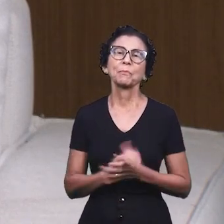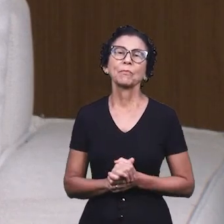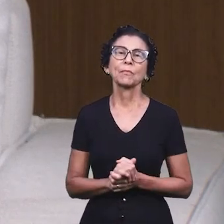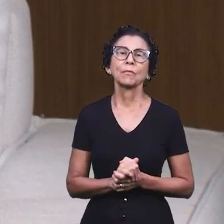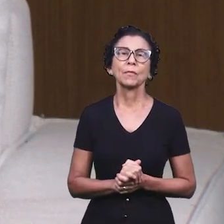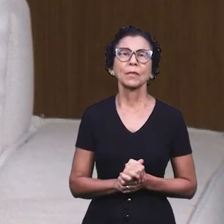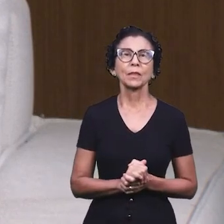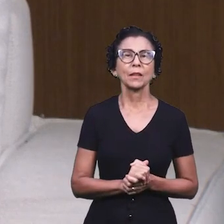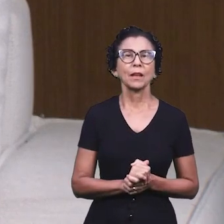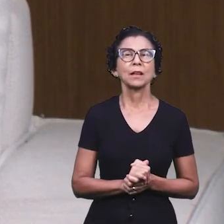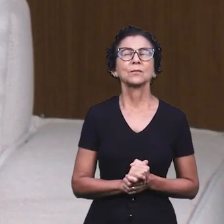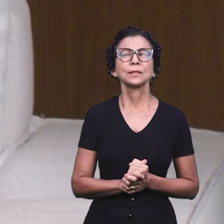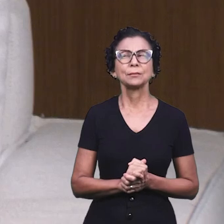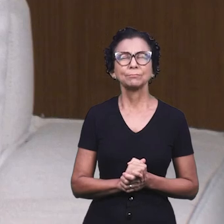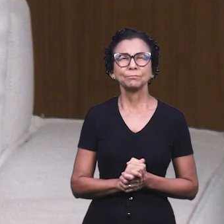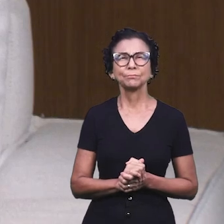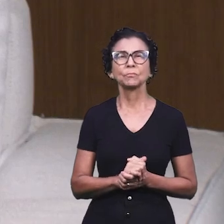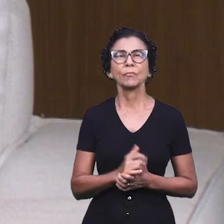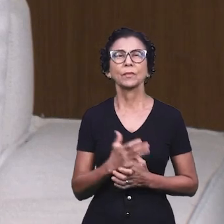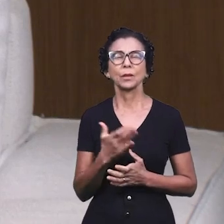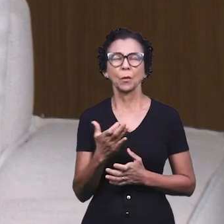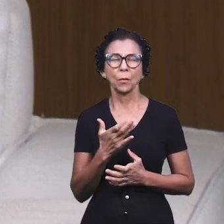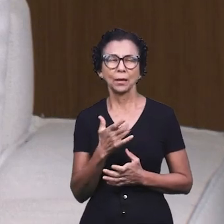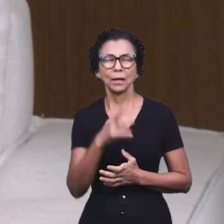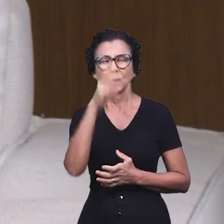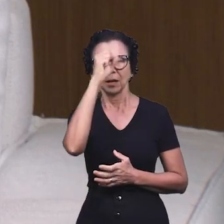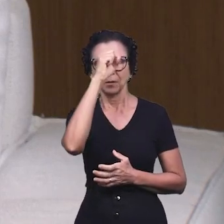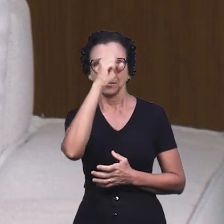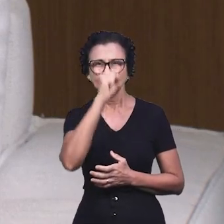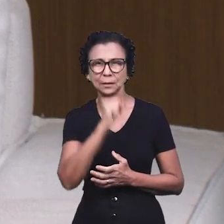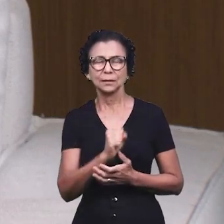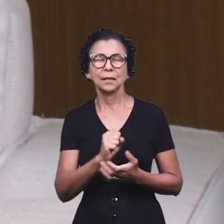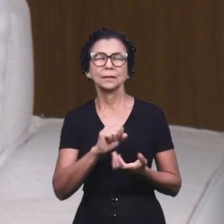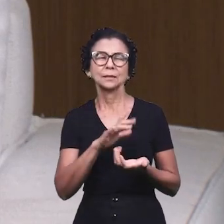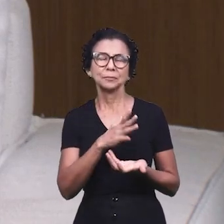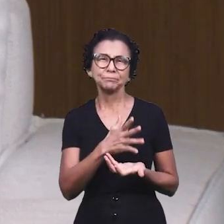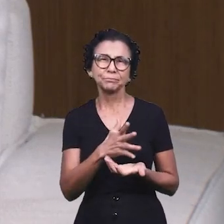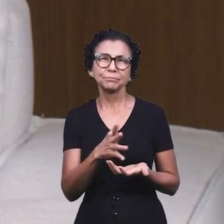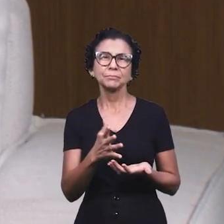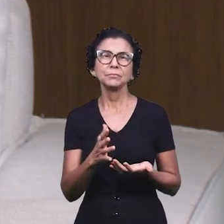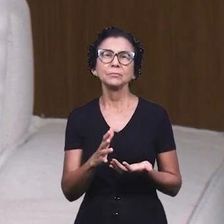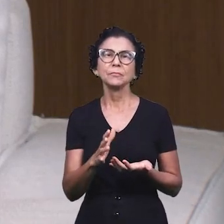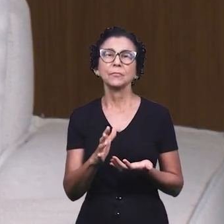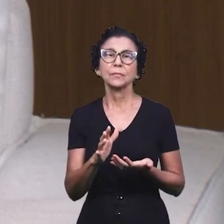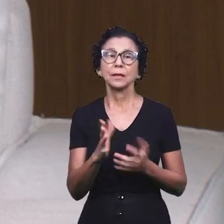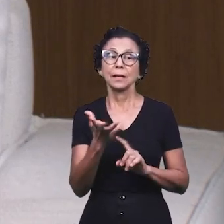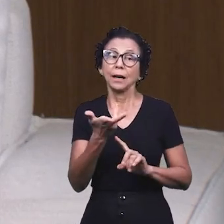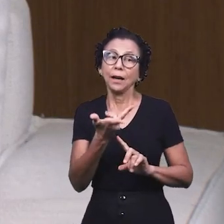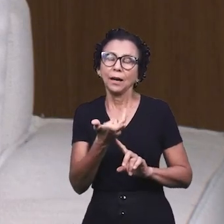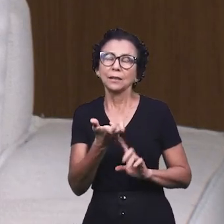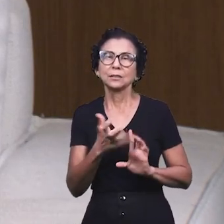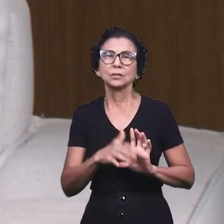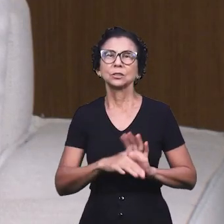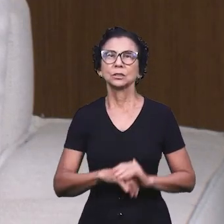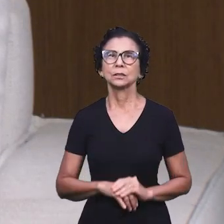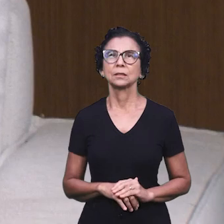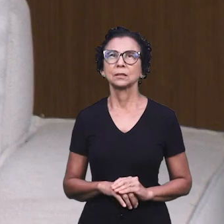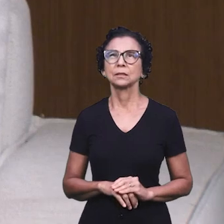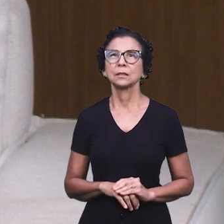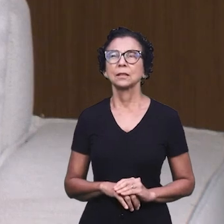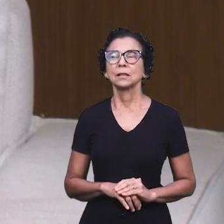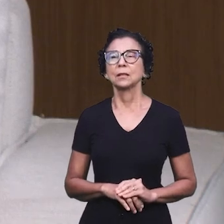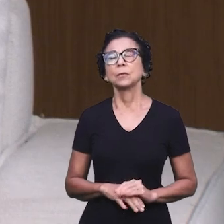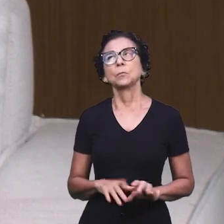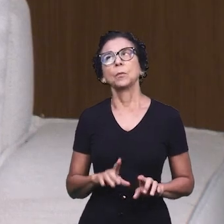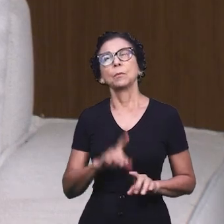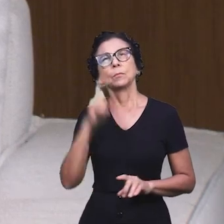comecei, primeiramente, a me preparar, porque tudo que você vai fazer, você não pode entrar de cara sem entender o que